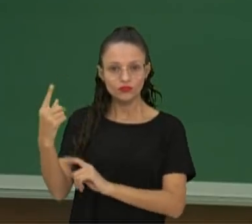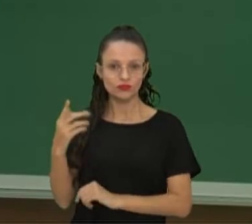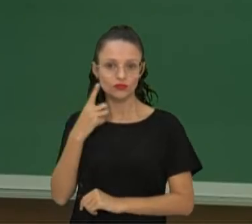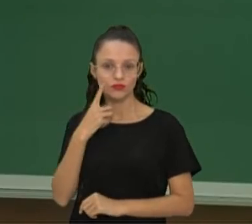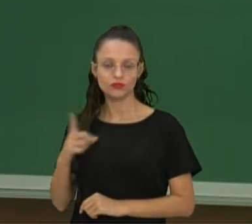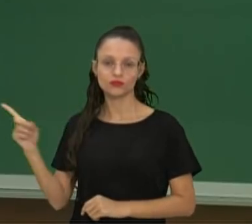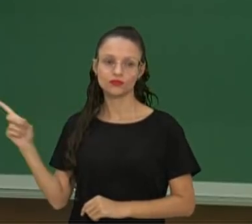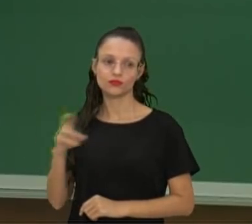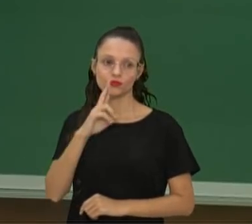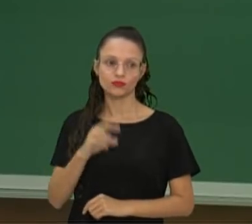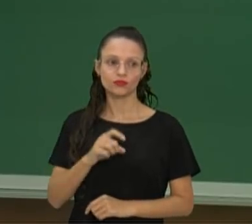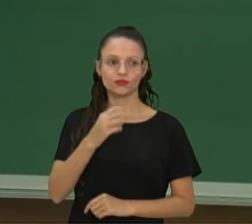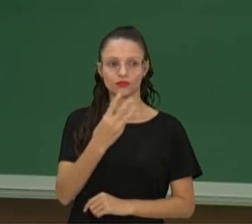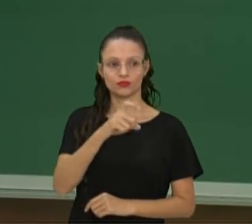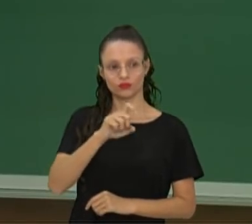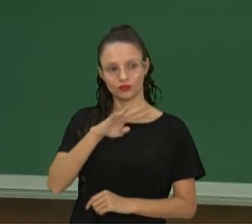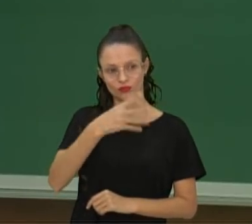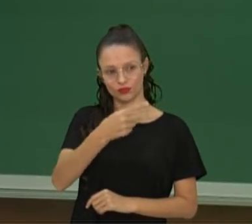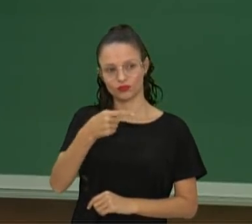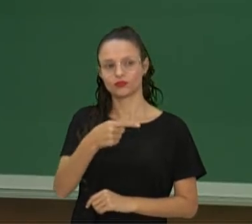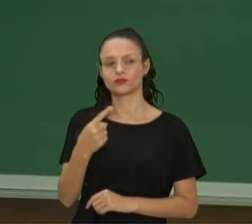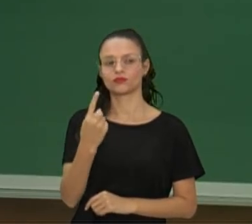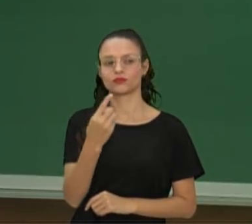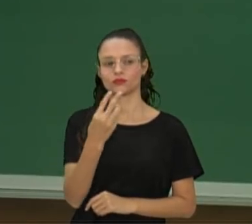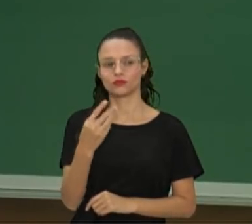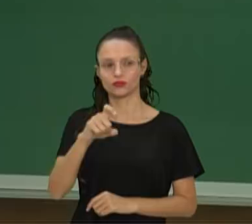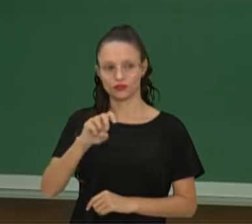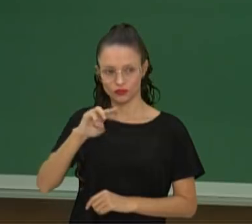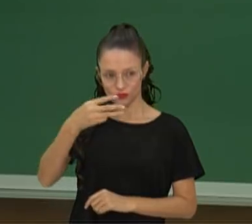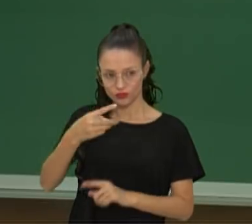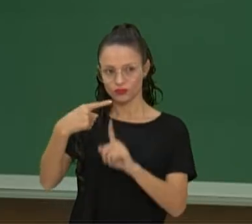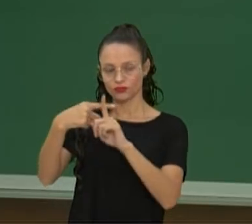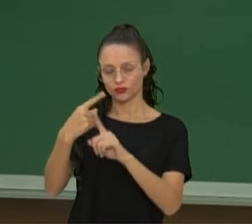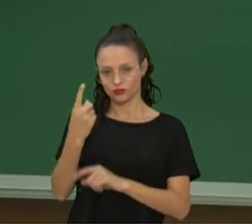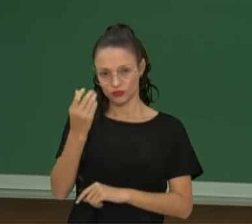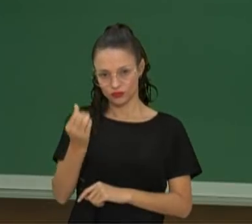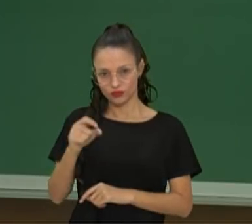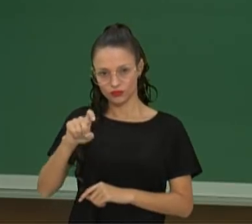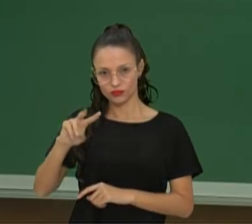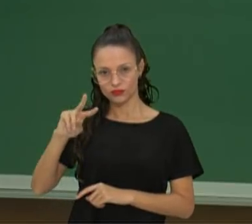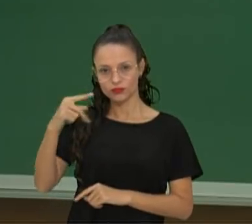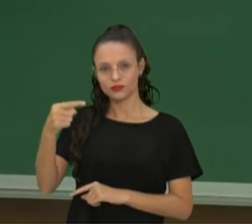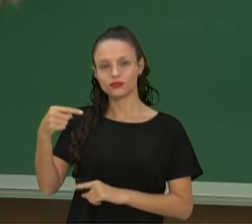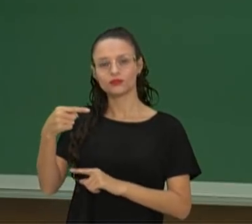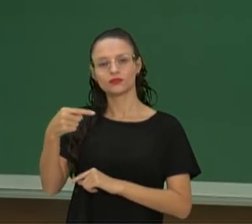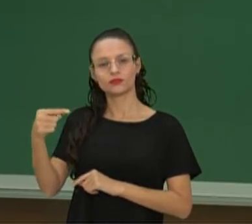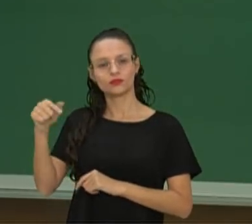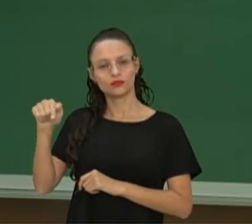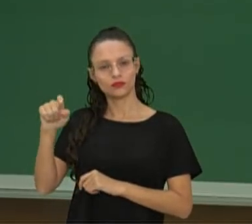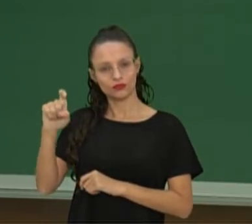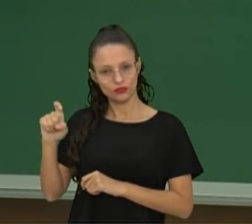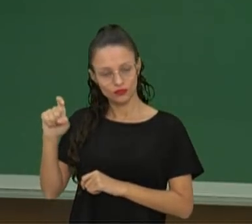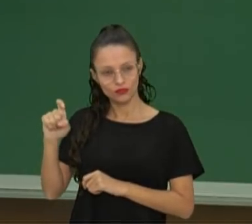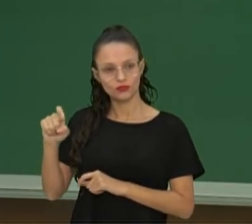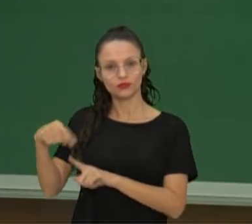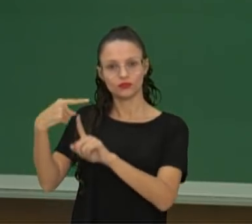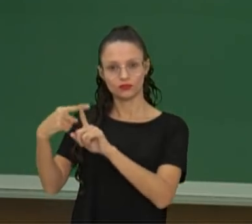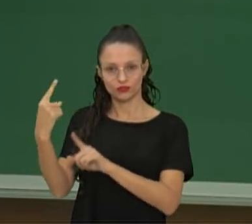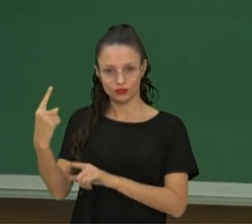então. 3x à quarta, menos 13x ao cubo, mais 16x ao quadrado, menos 7x, mais